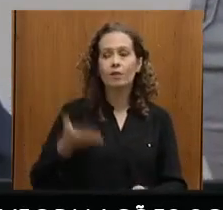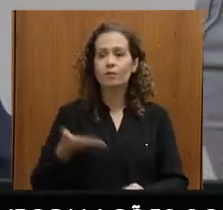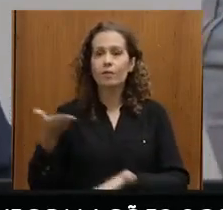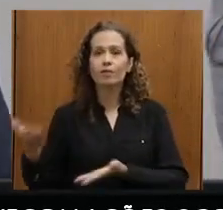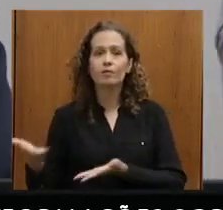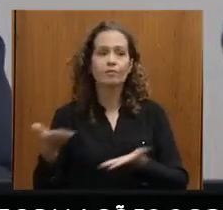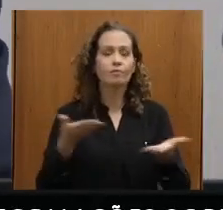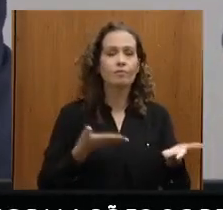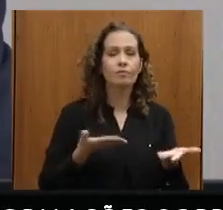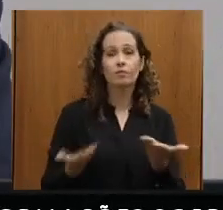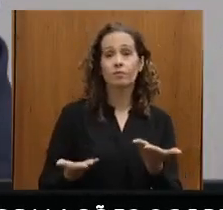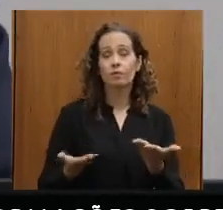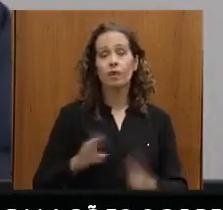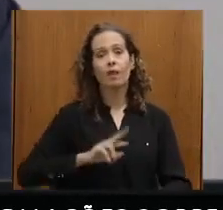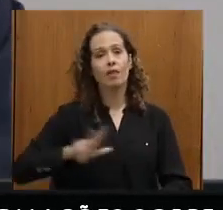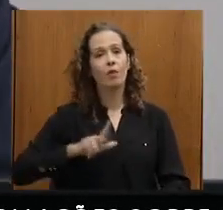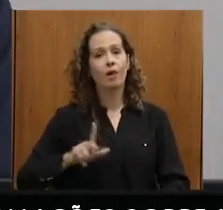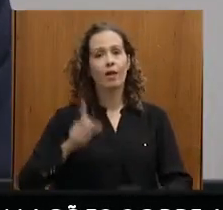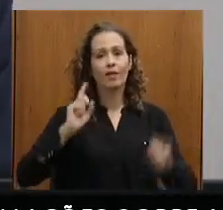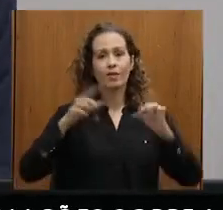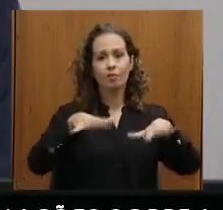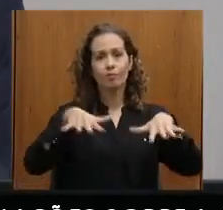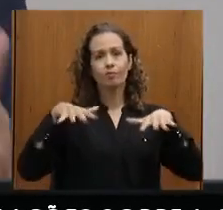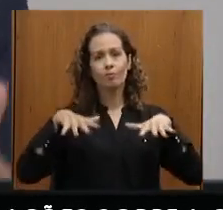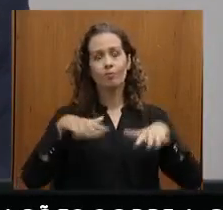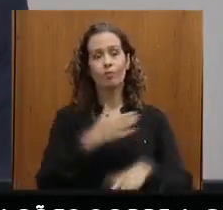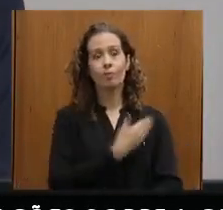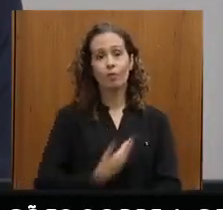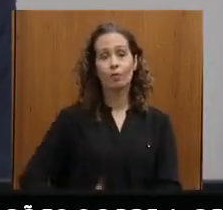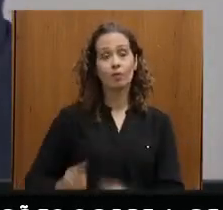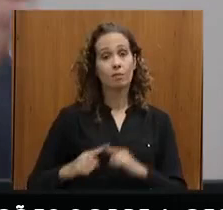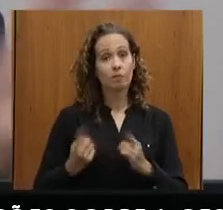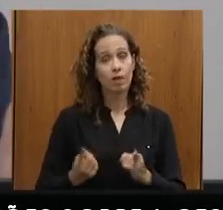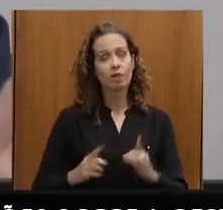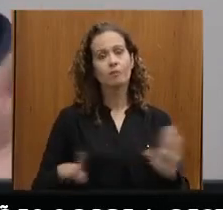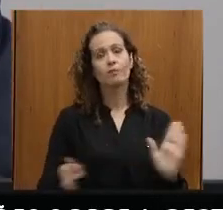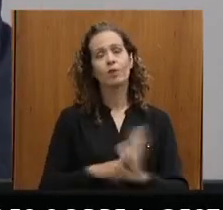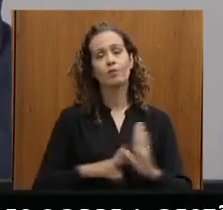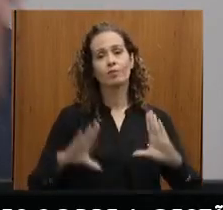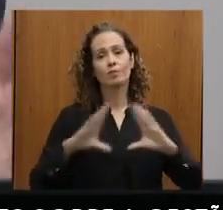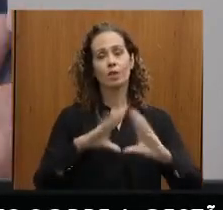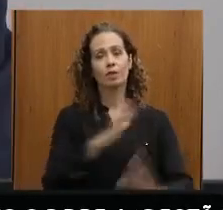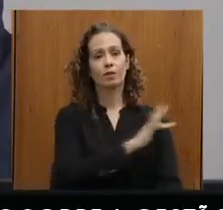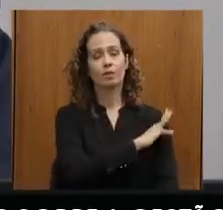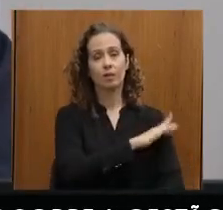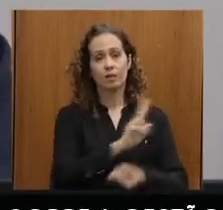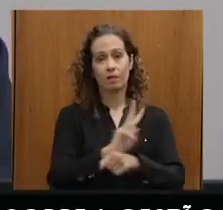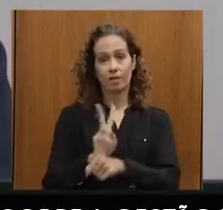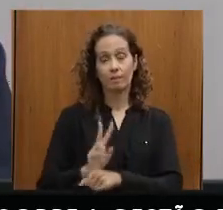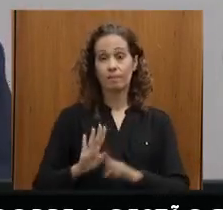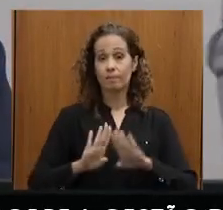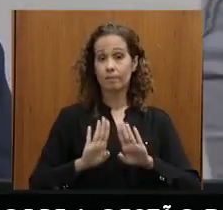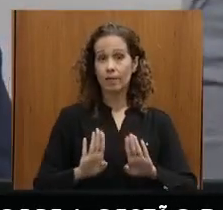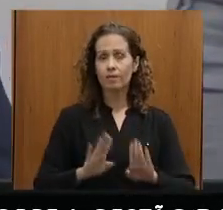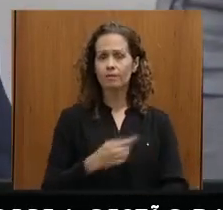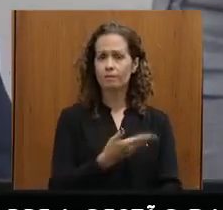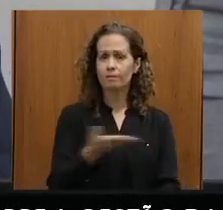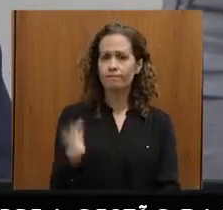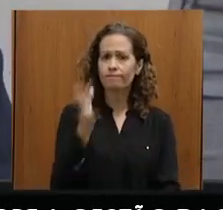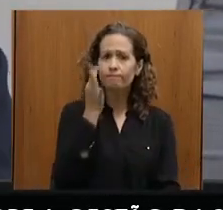audiência pública. Essa não é uma audiência pública, é uma audiência da Assembleia fiscaliza. Mas, em atenção à presença de vocês aqui,